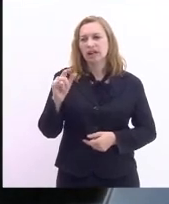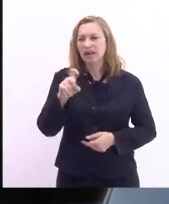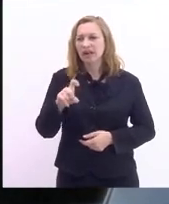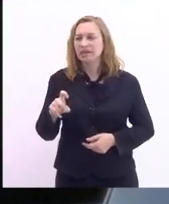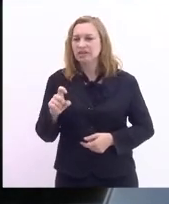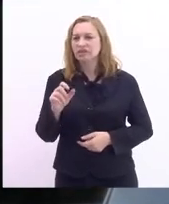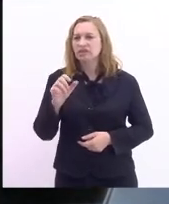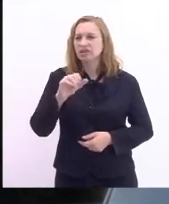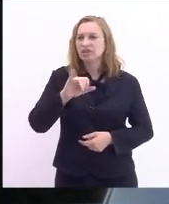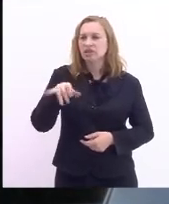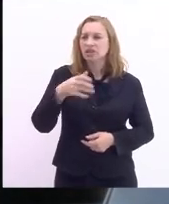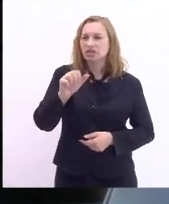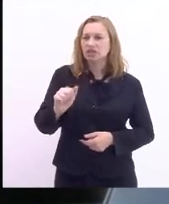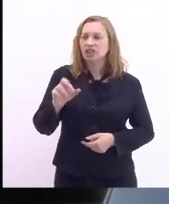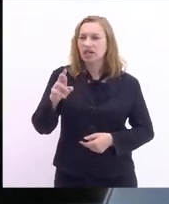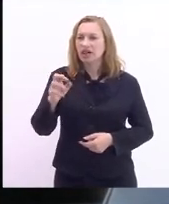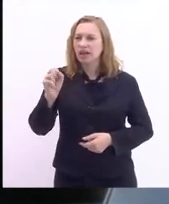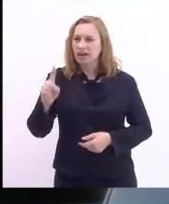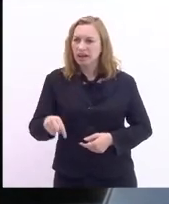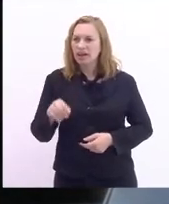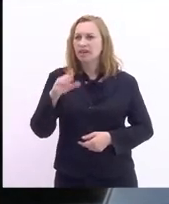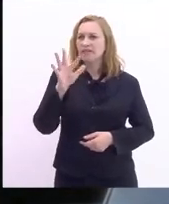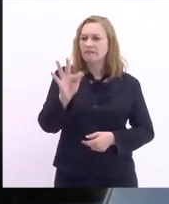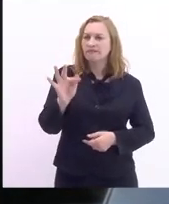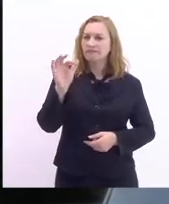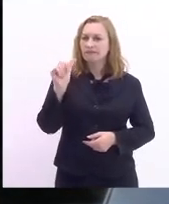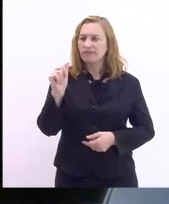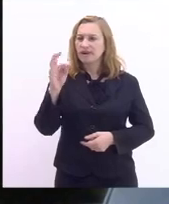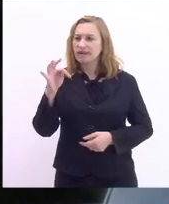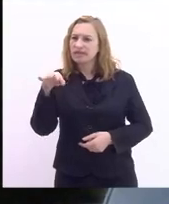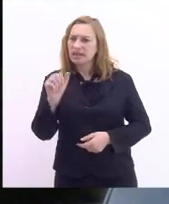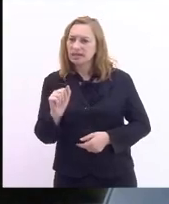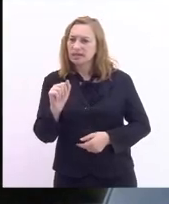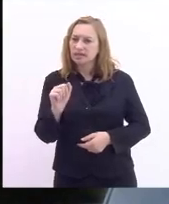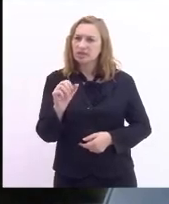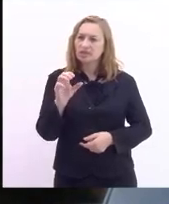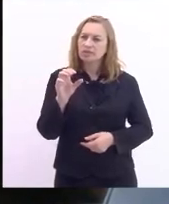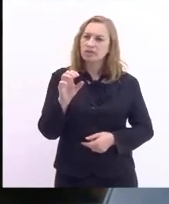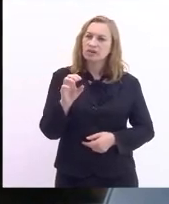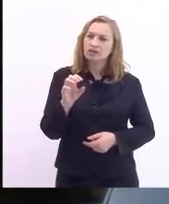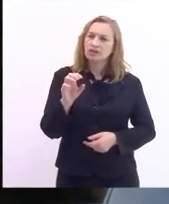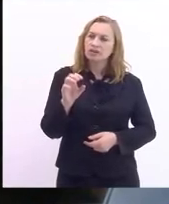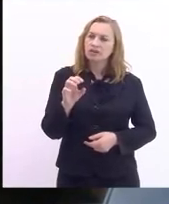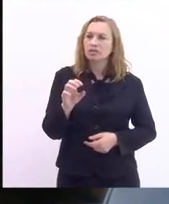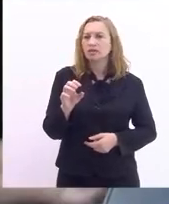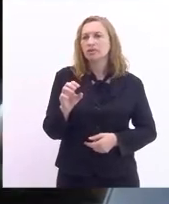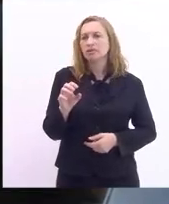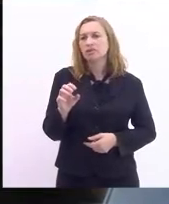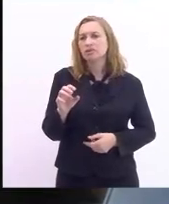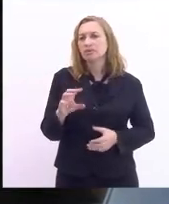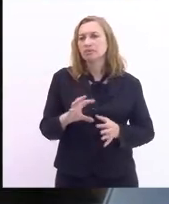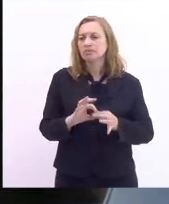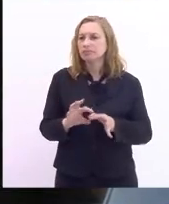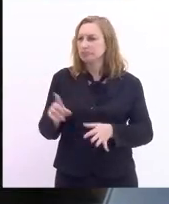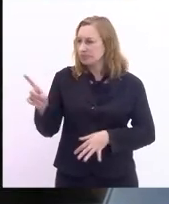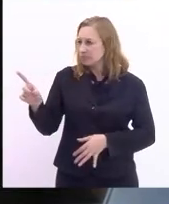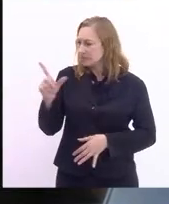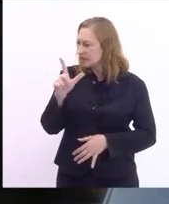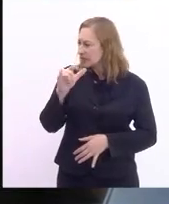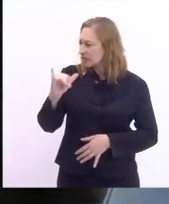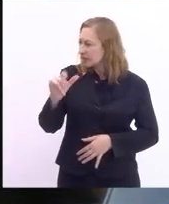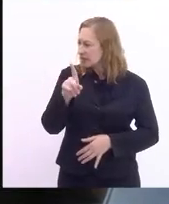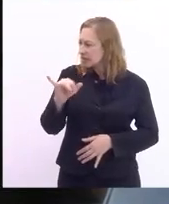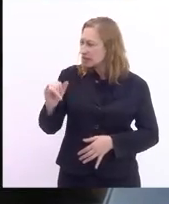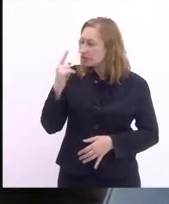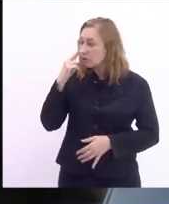jacaré a Fátima a Bíblia o Rodrigo oscila ir e deixei a Lili que